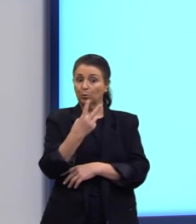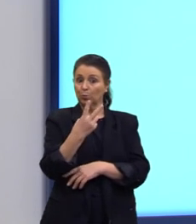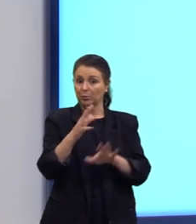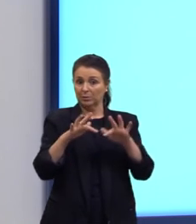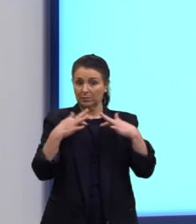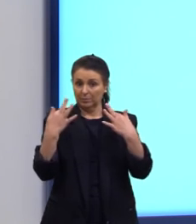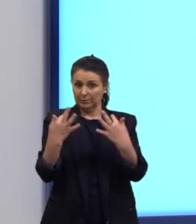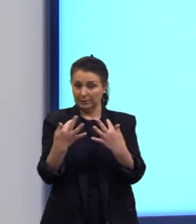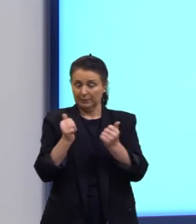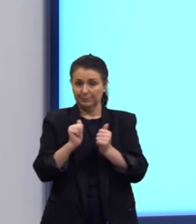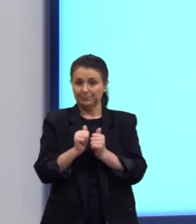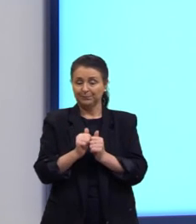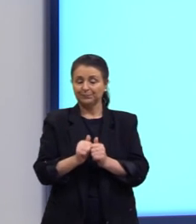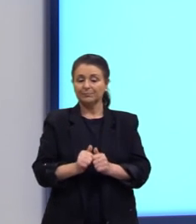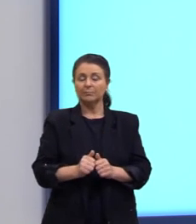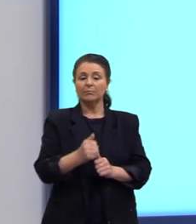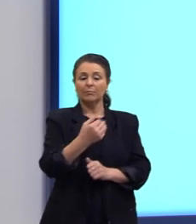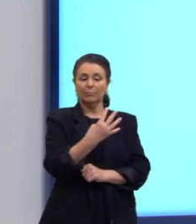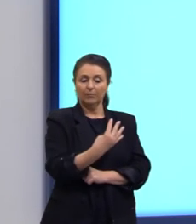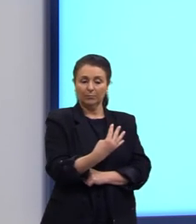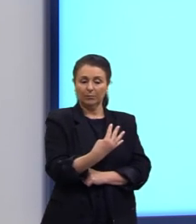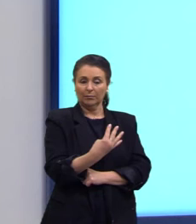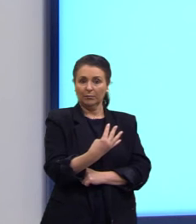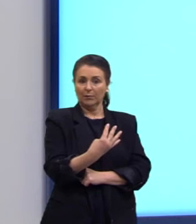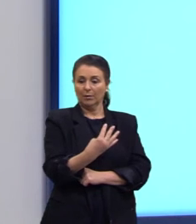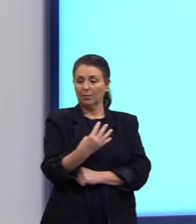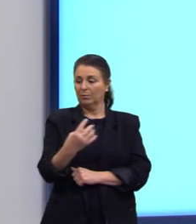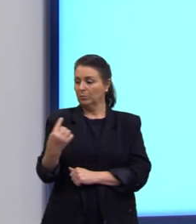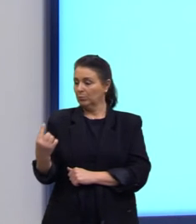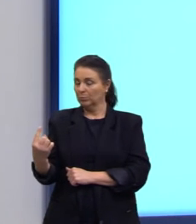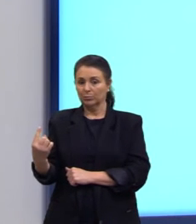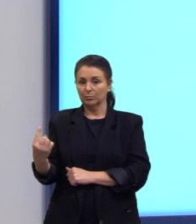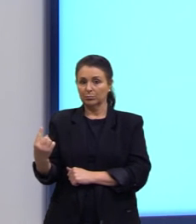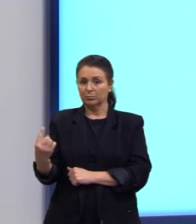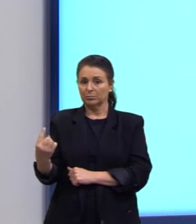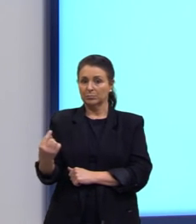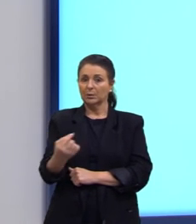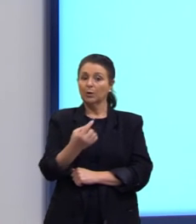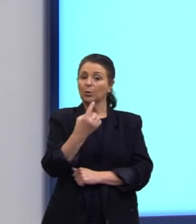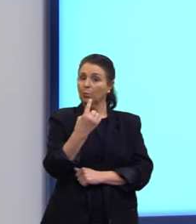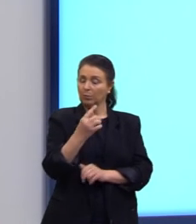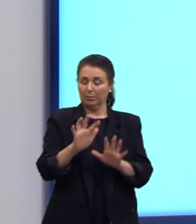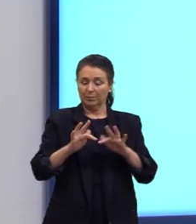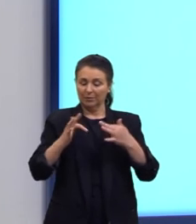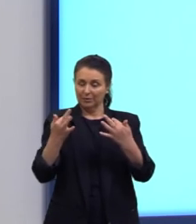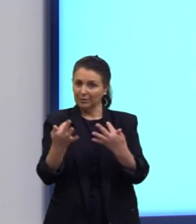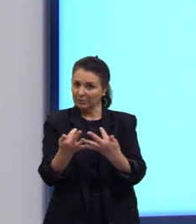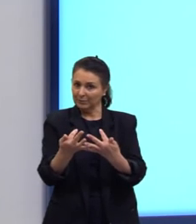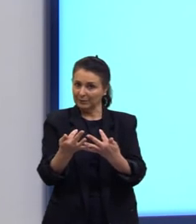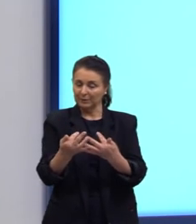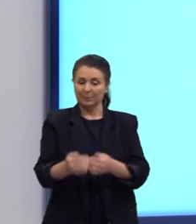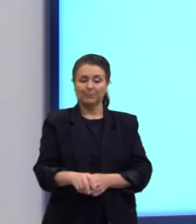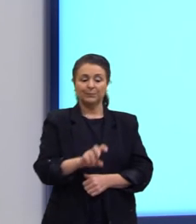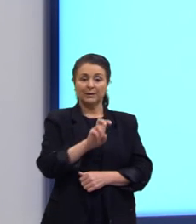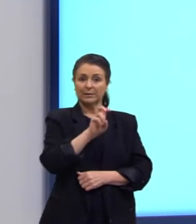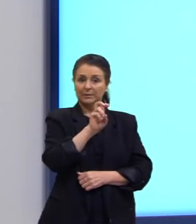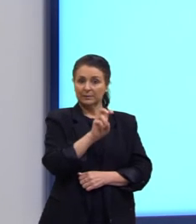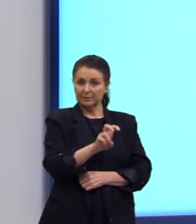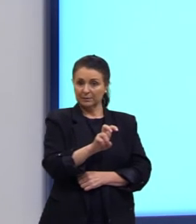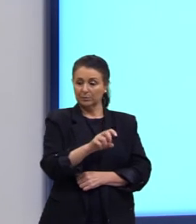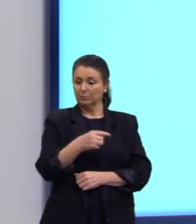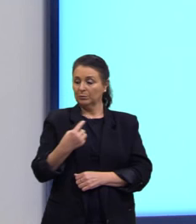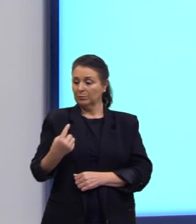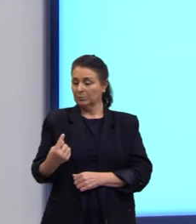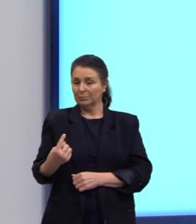famílias região 4 para região 1 nós tivemos um também e da região 5 para região